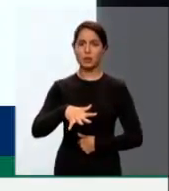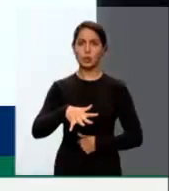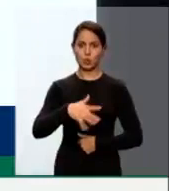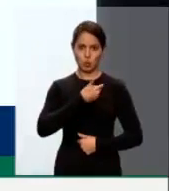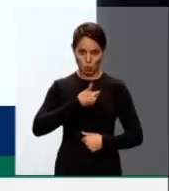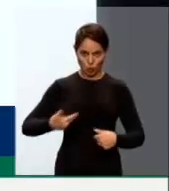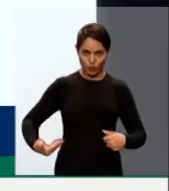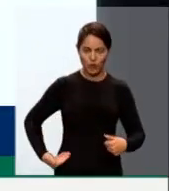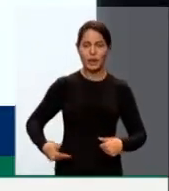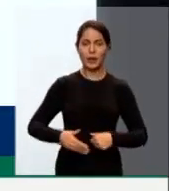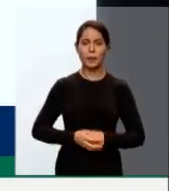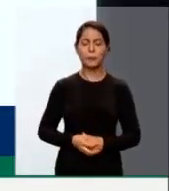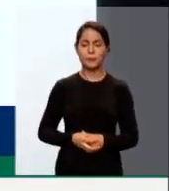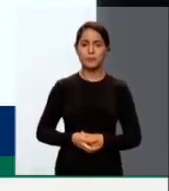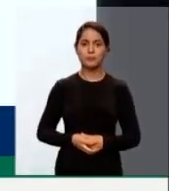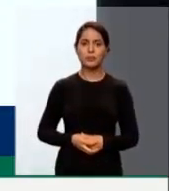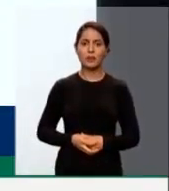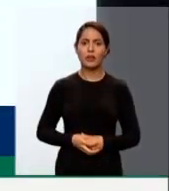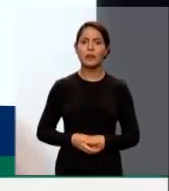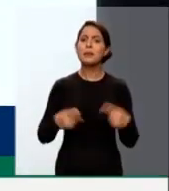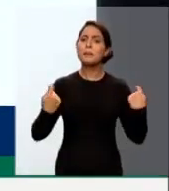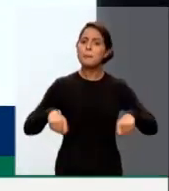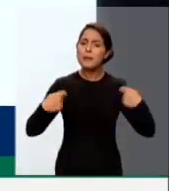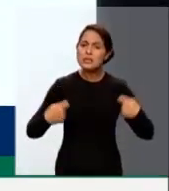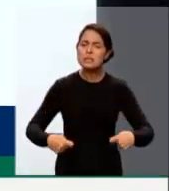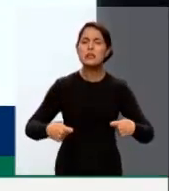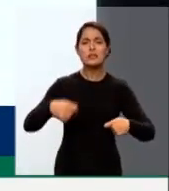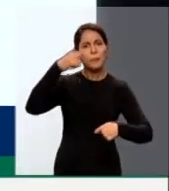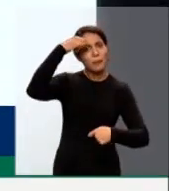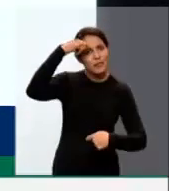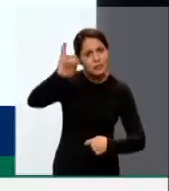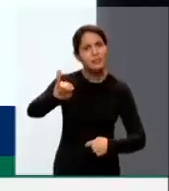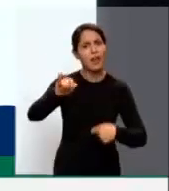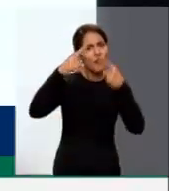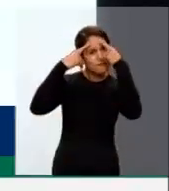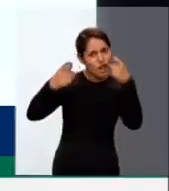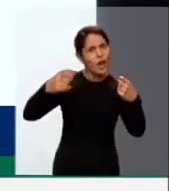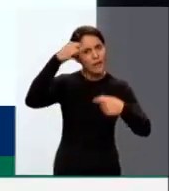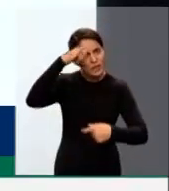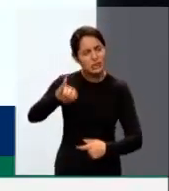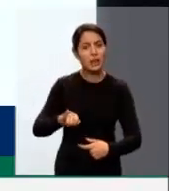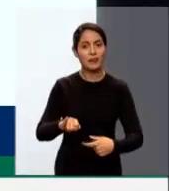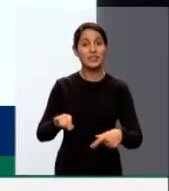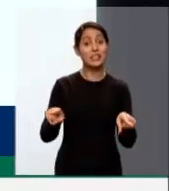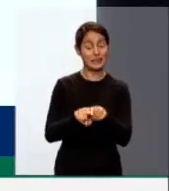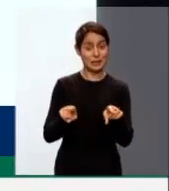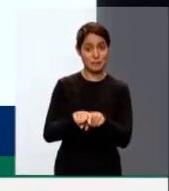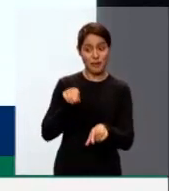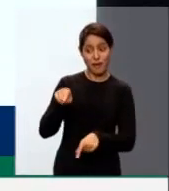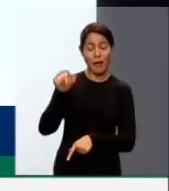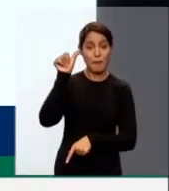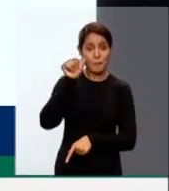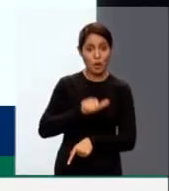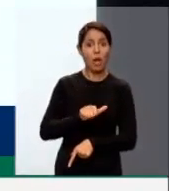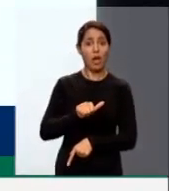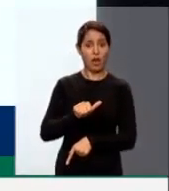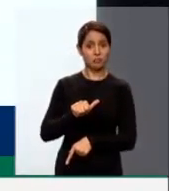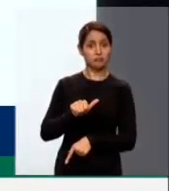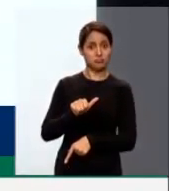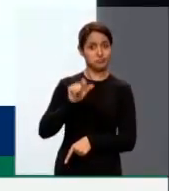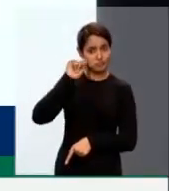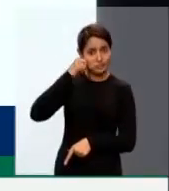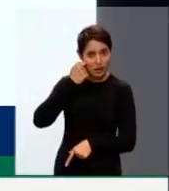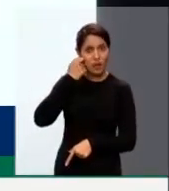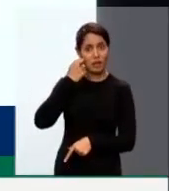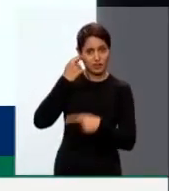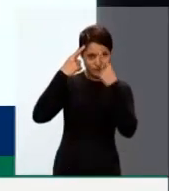que propõem medidas de prevenção e de acolhimento também a mulheres e meninas